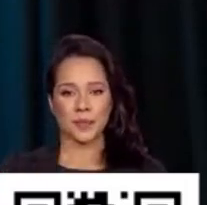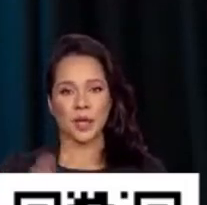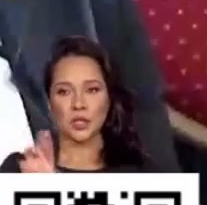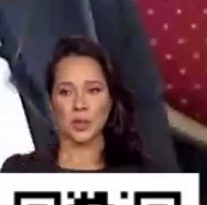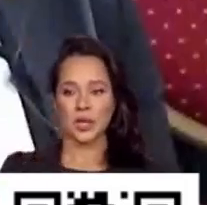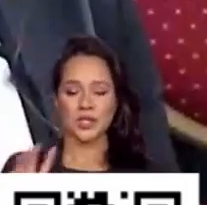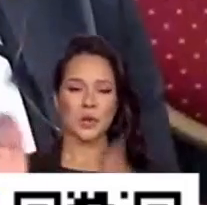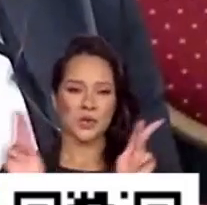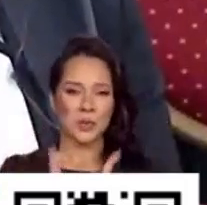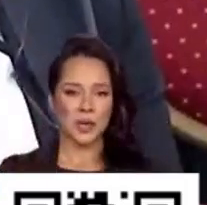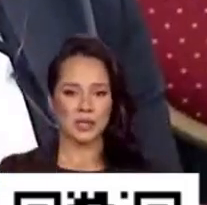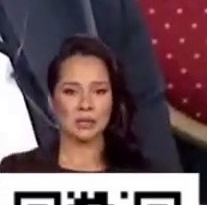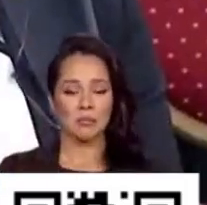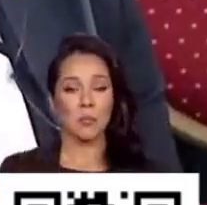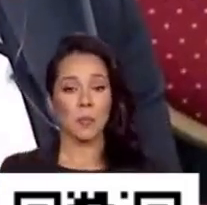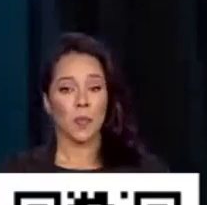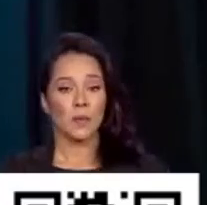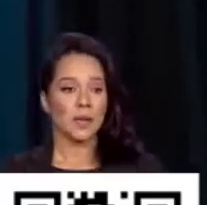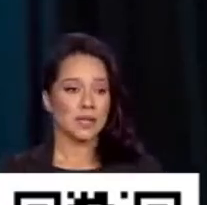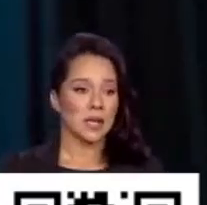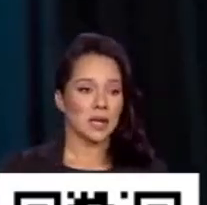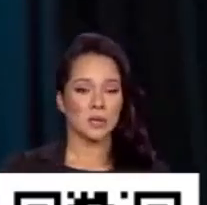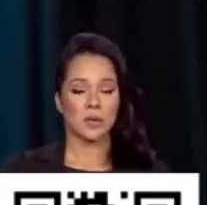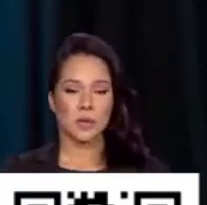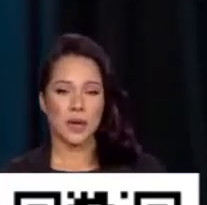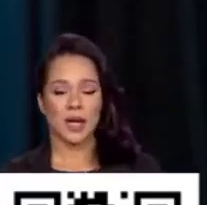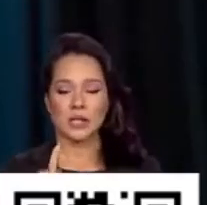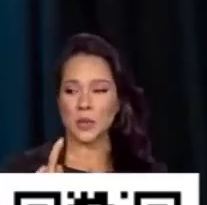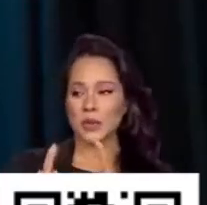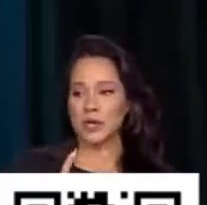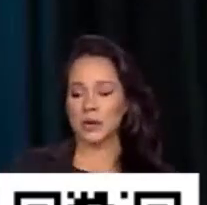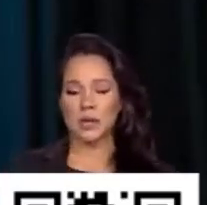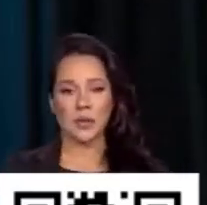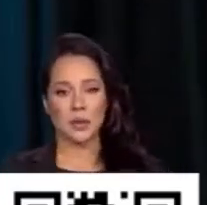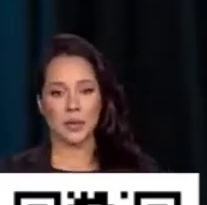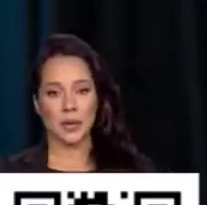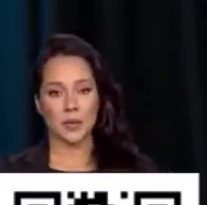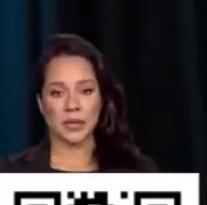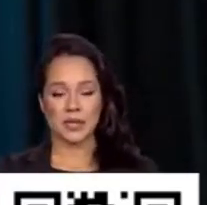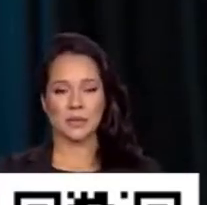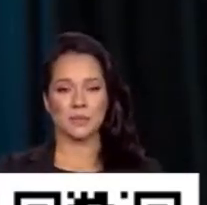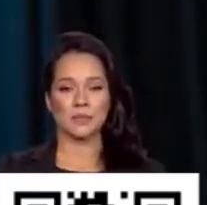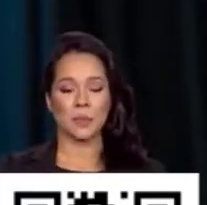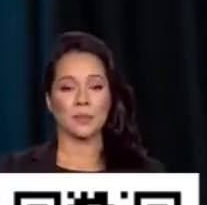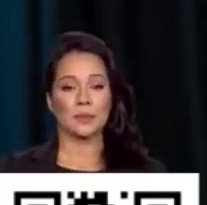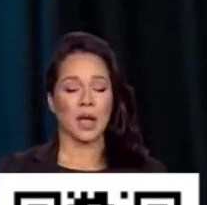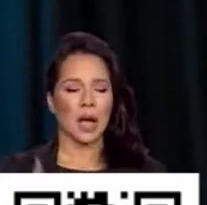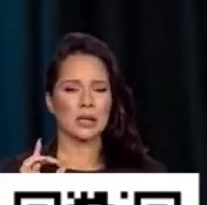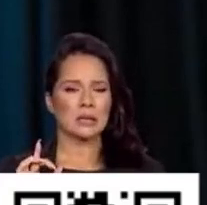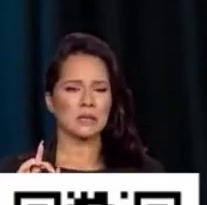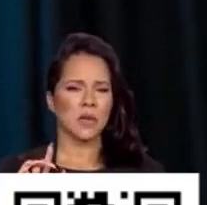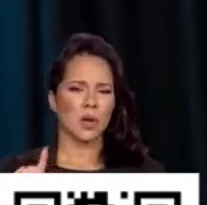vai não só para cuba mas também para outras ditaduras de esquerda como Maduro e Daniel